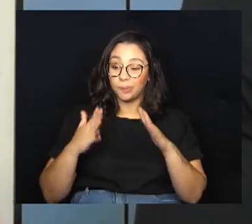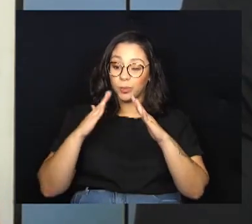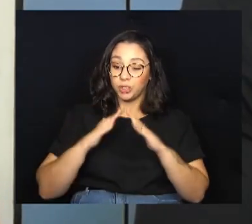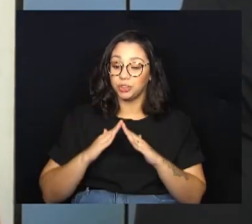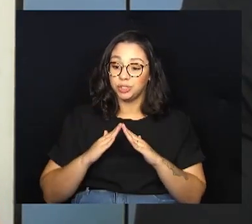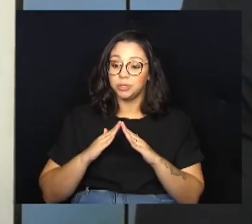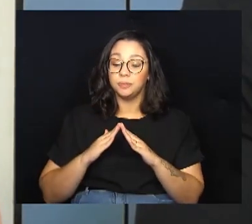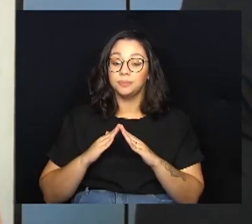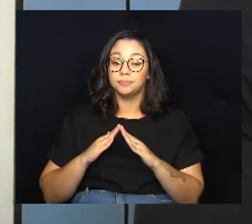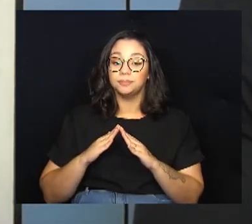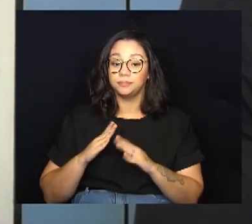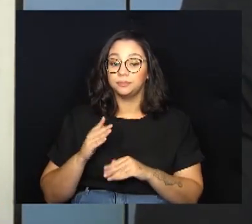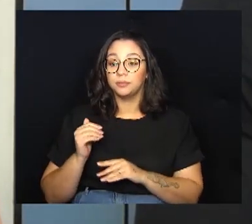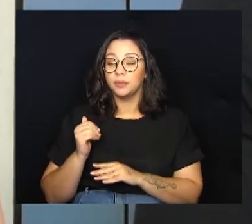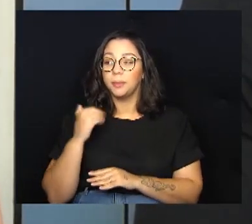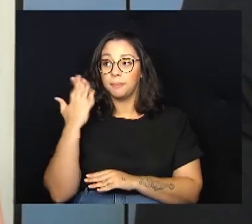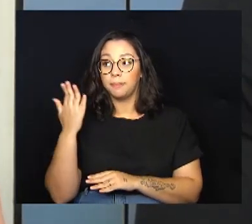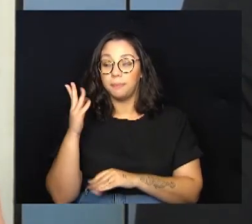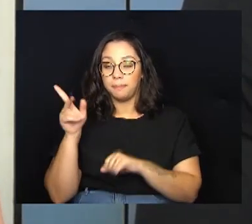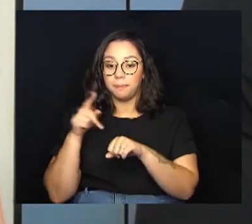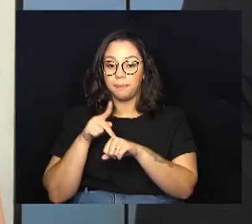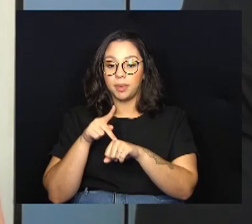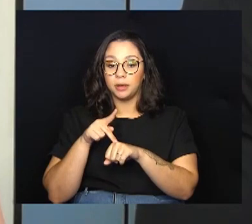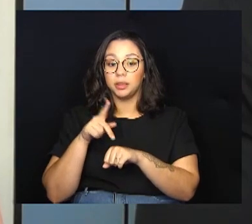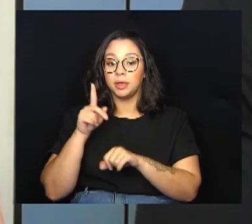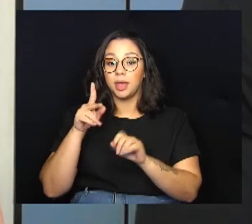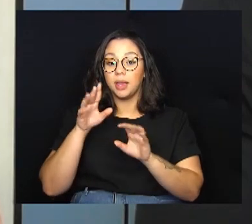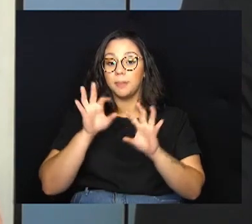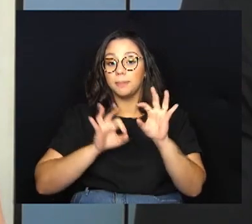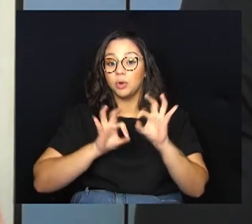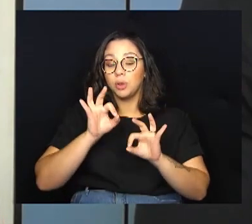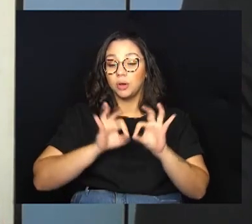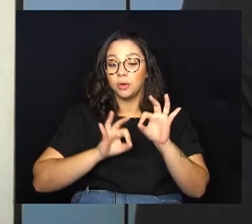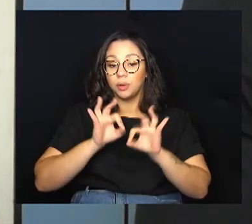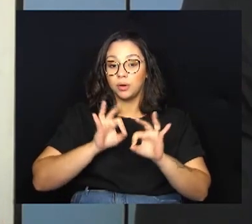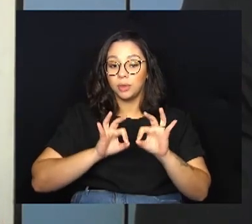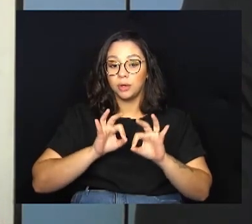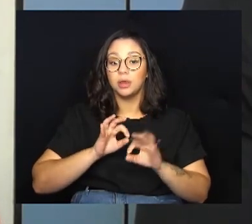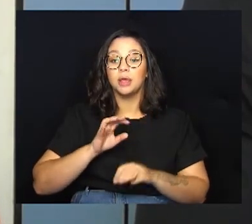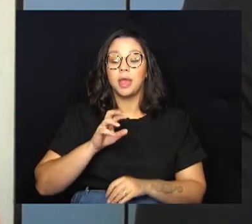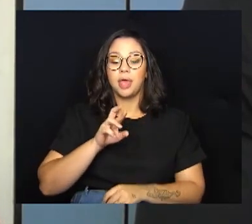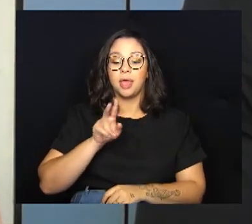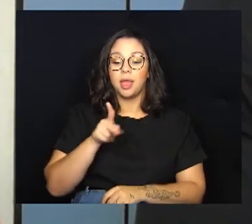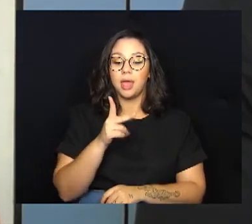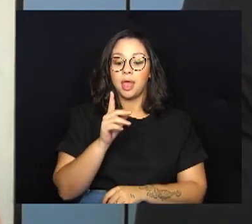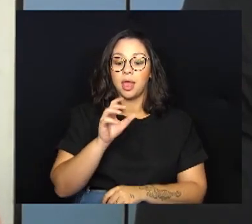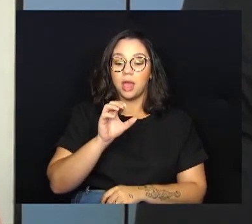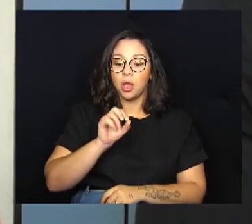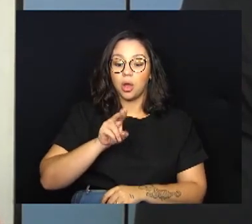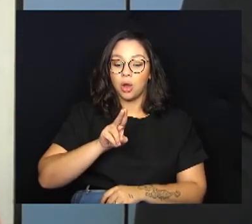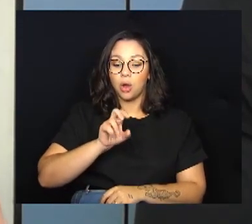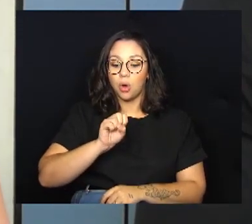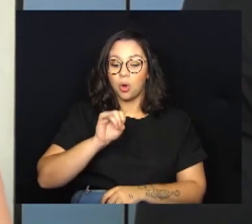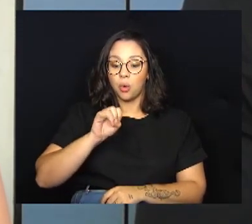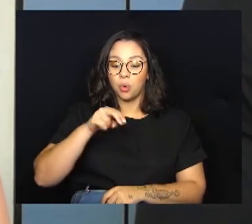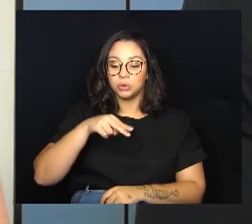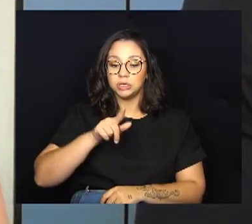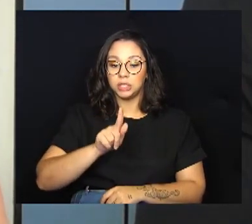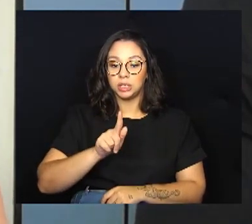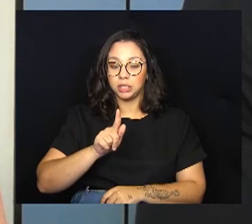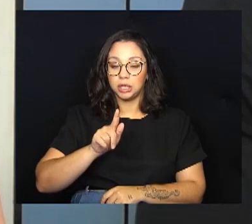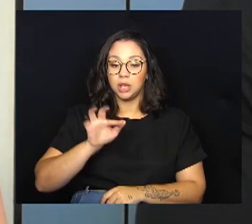se refere ao monitoramento desses serviços. Toda vez que a gente fala em recursos públicos sendo destinados a qualquer tipo